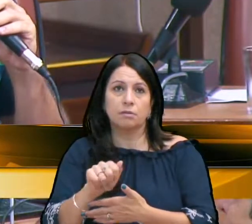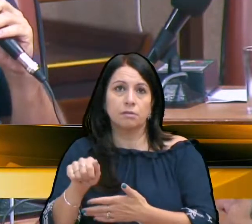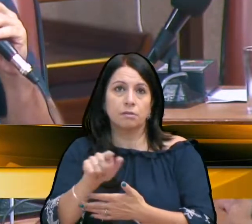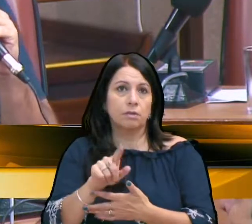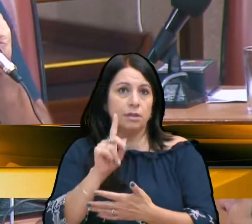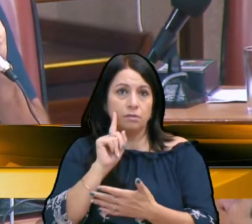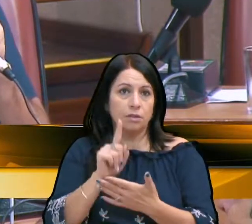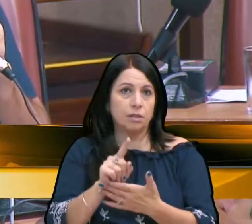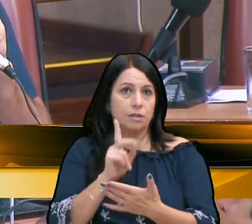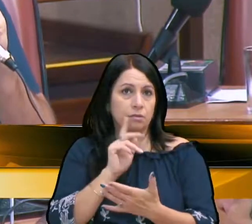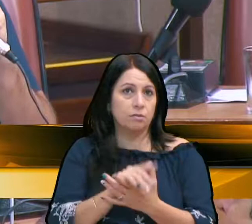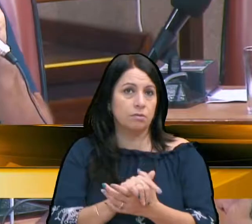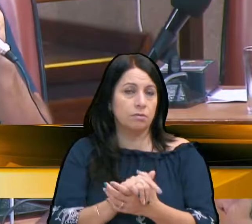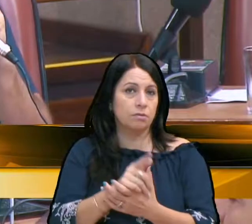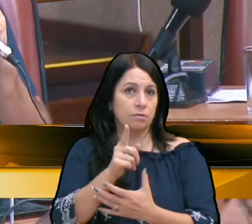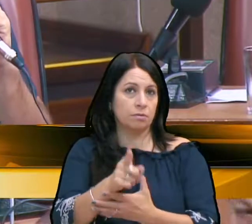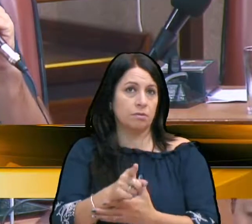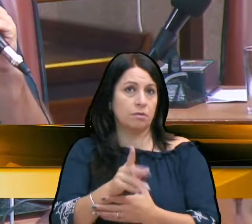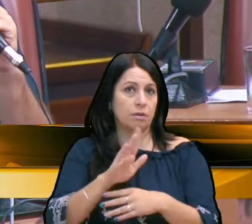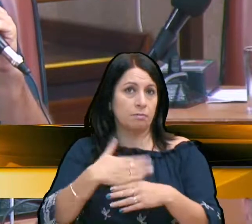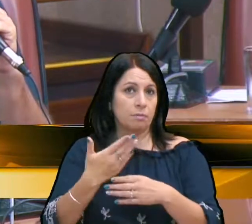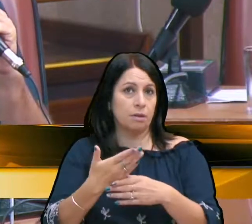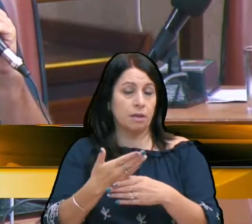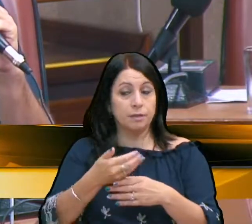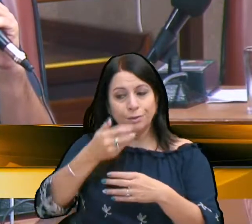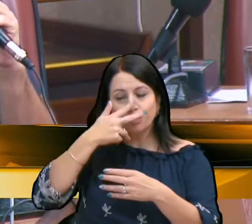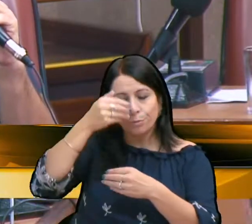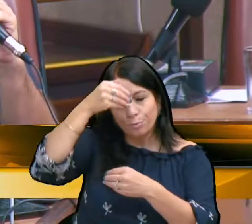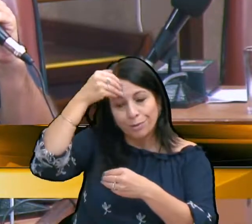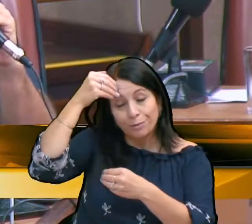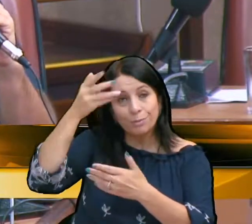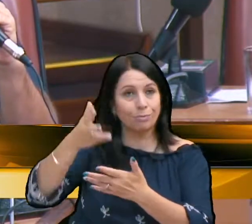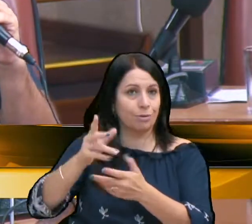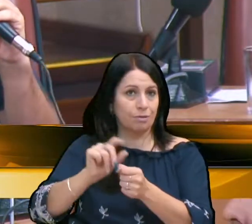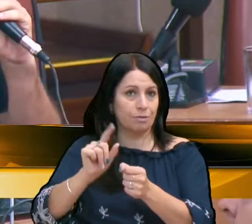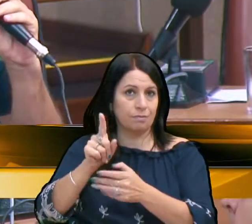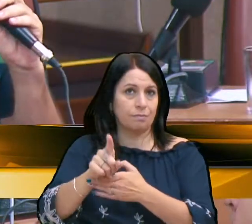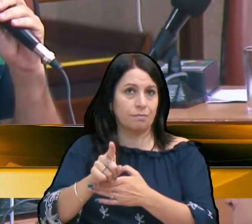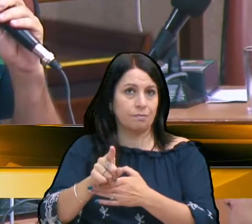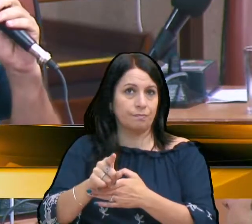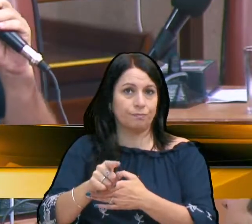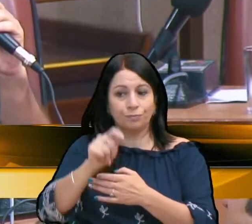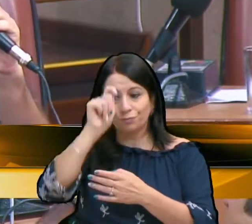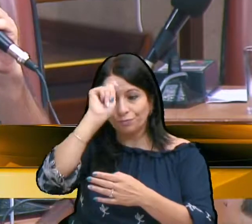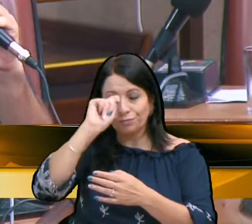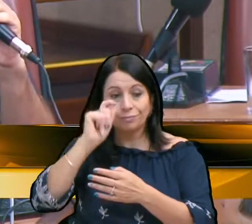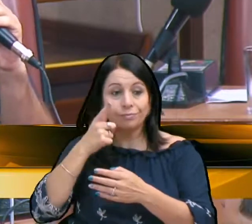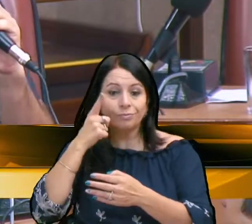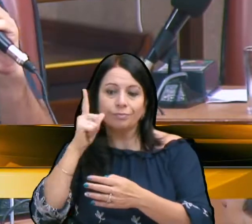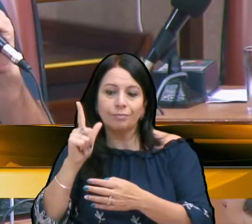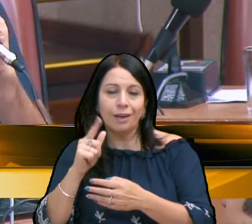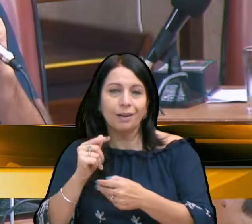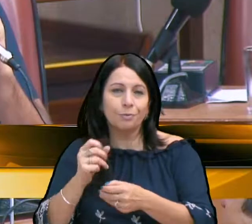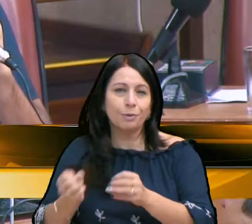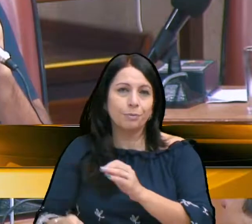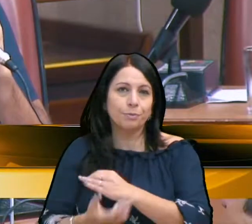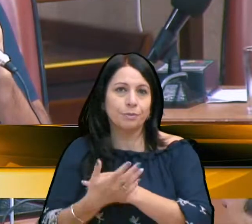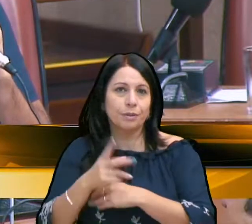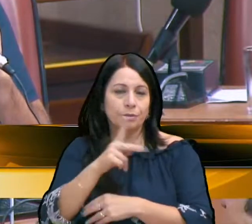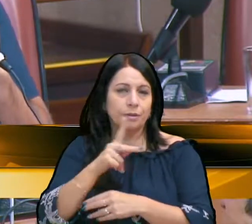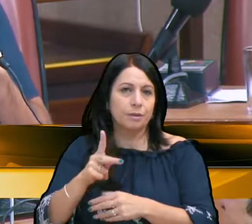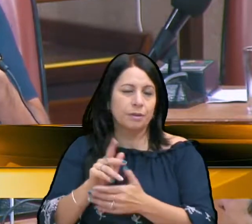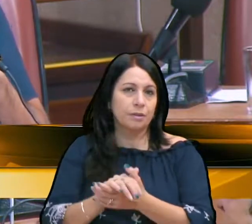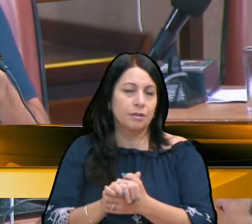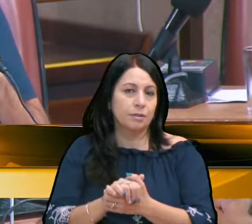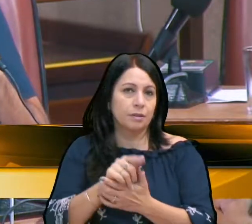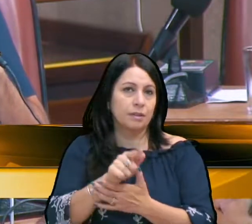sendo perseguida por causa disso. Mais um compadrio que a gente vê, um afilhado ganhando uma boquinha em gabinete e essa professora sendo